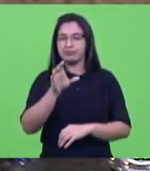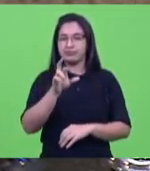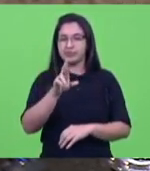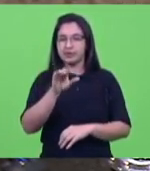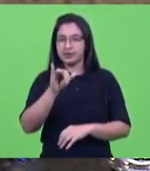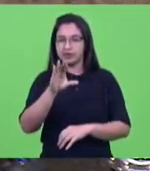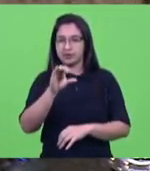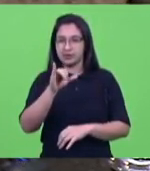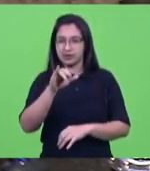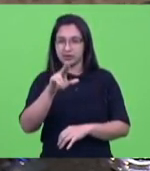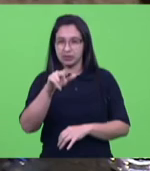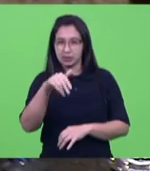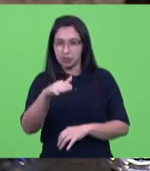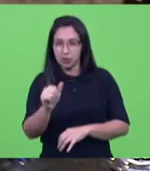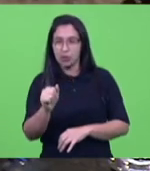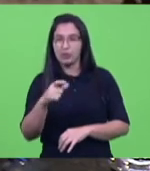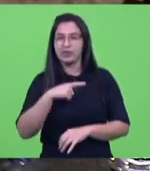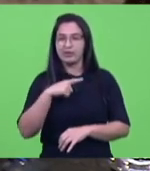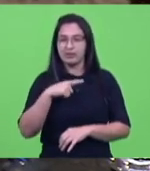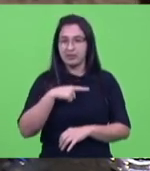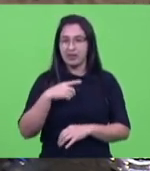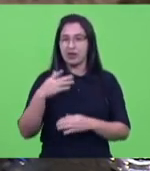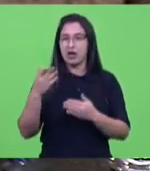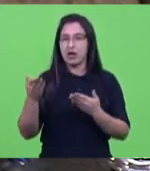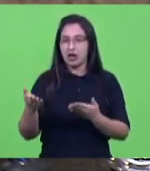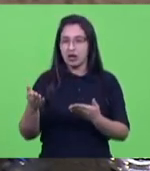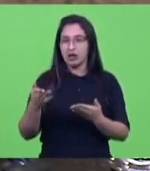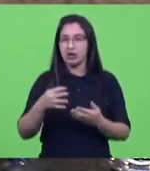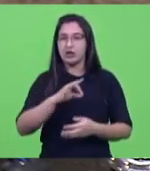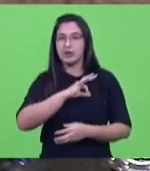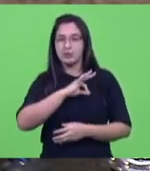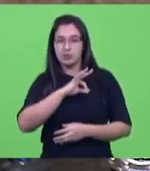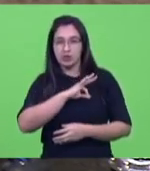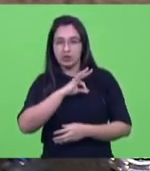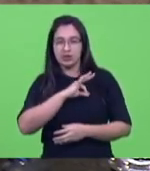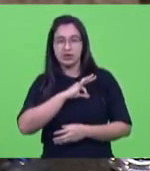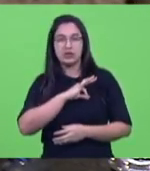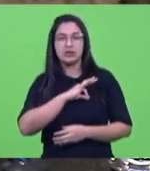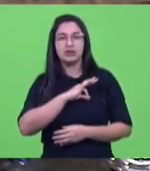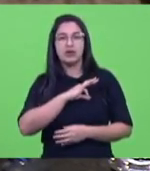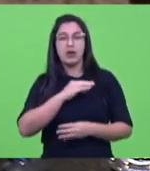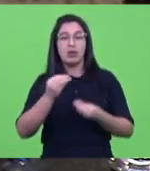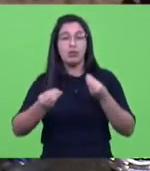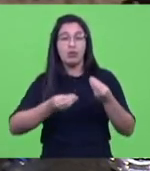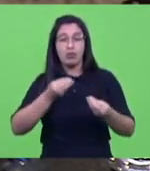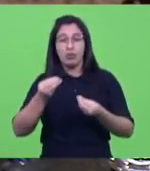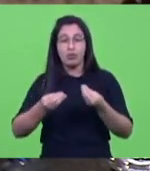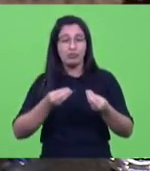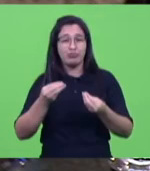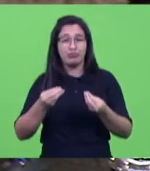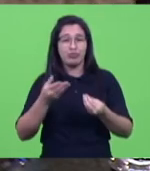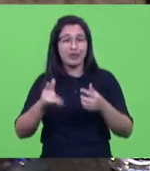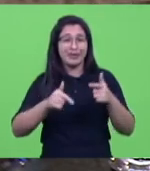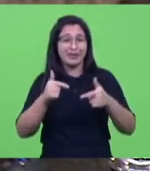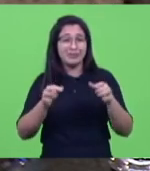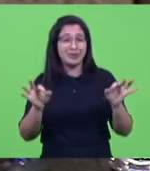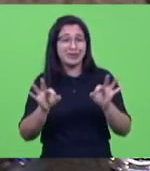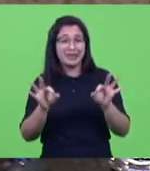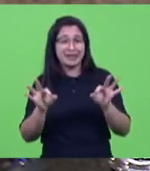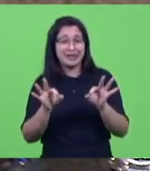Esmeraldino vegetando lá, com dificuldades financeiras, e nós não vemos uma